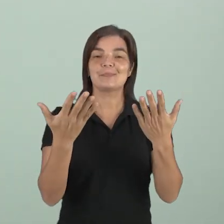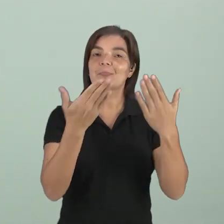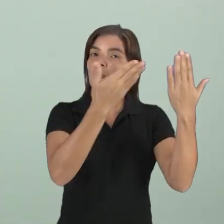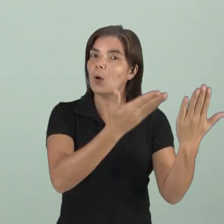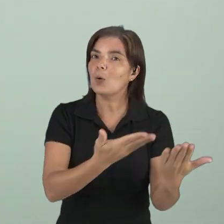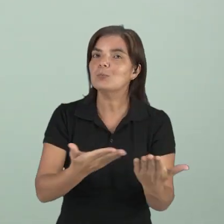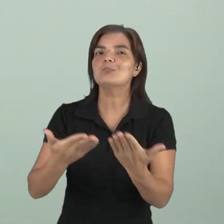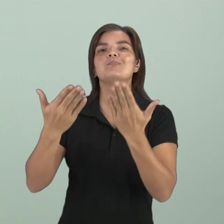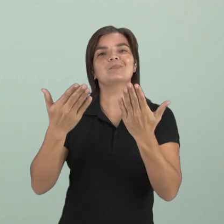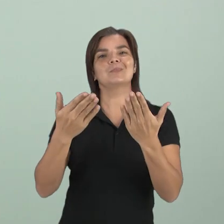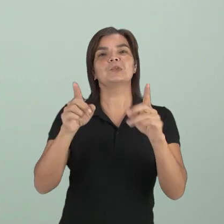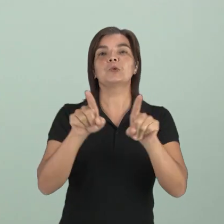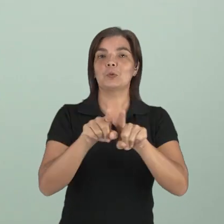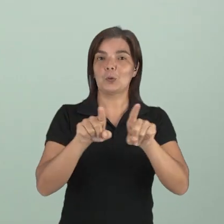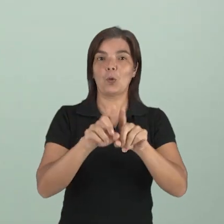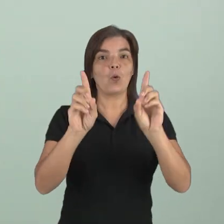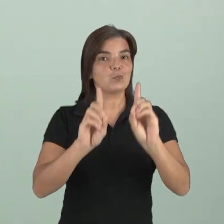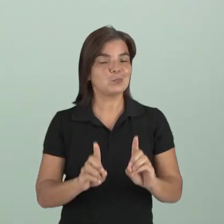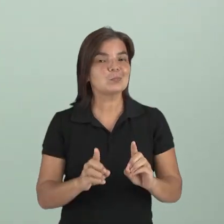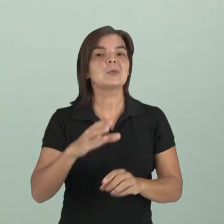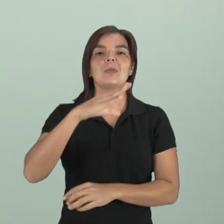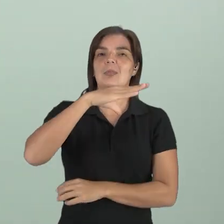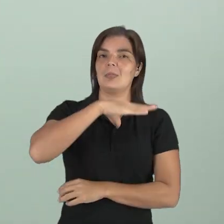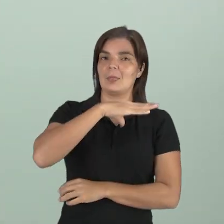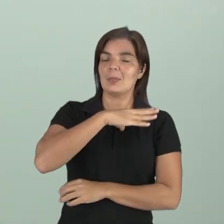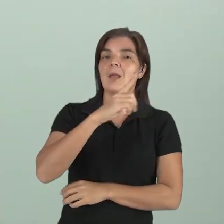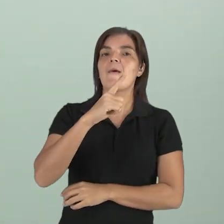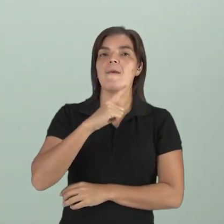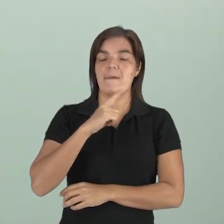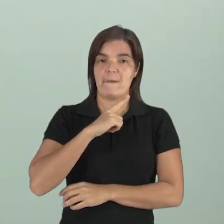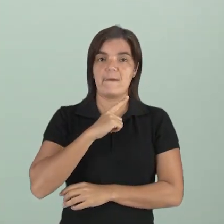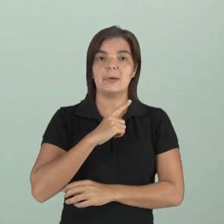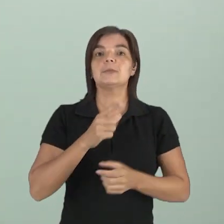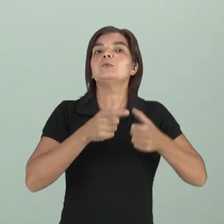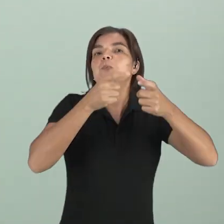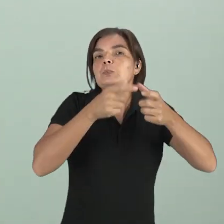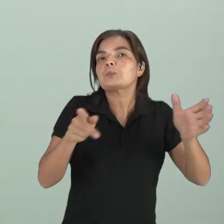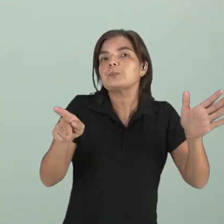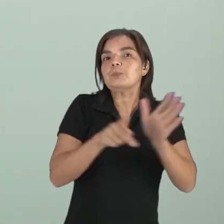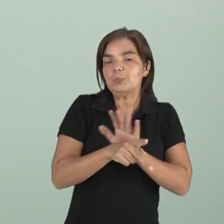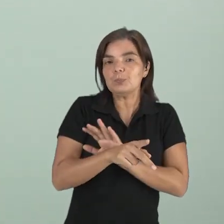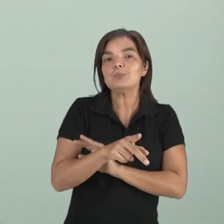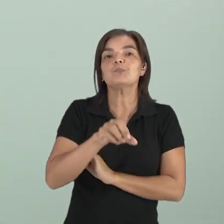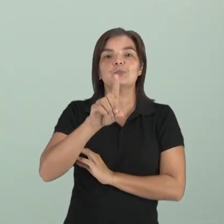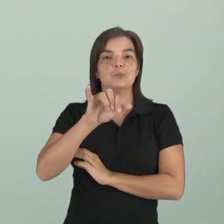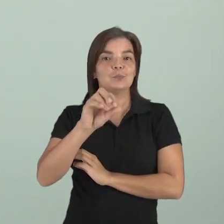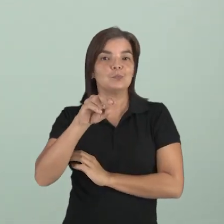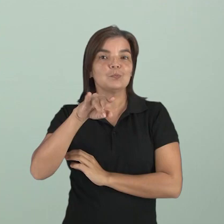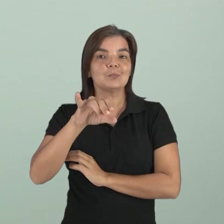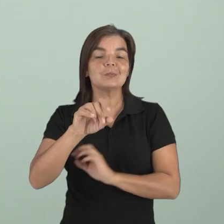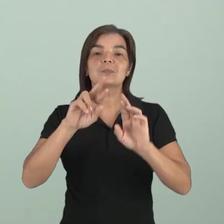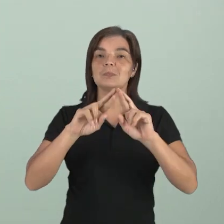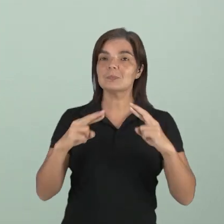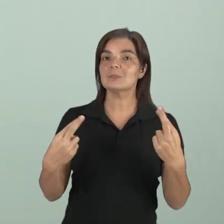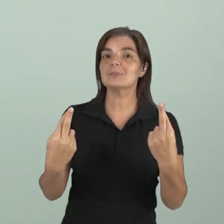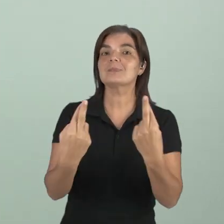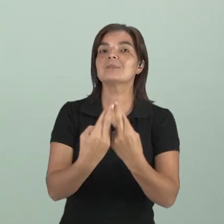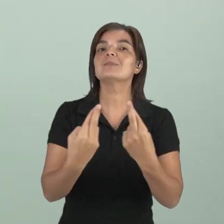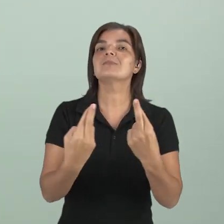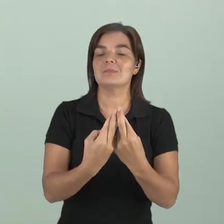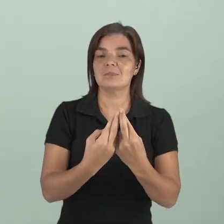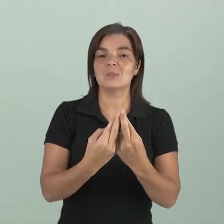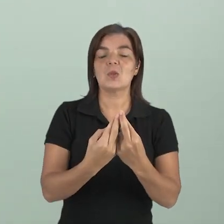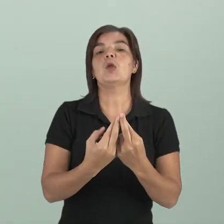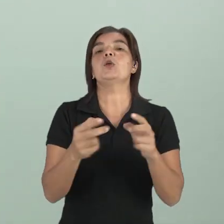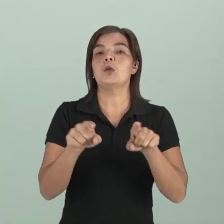em homenagem a esse deus. Na cidade, tinha o templo ao deus Dionísio, e as pessoas se reuniam nesse templo